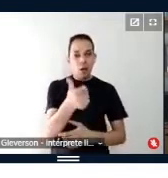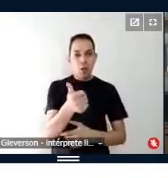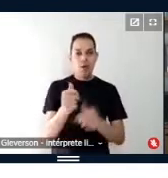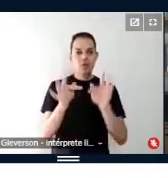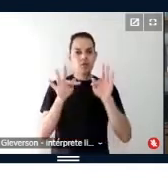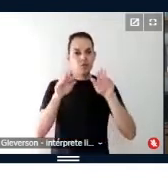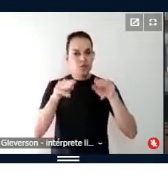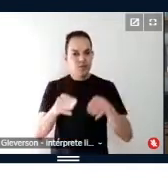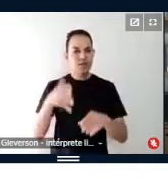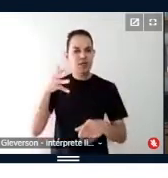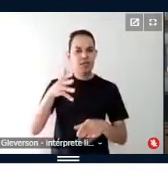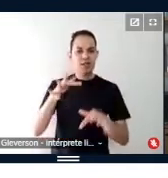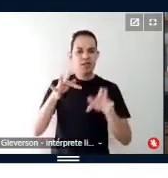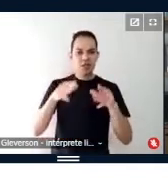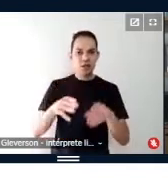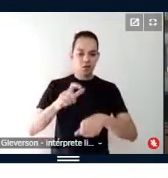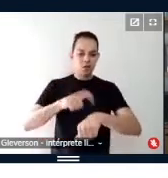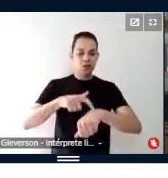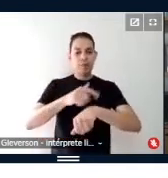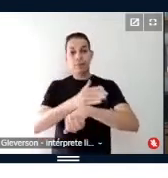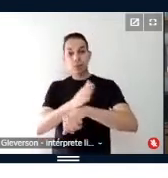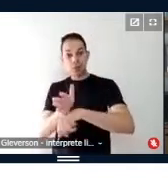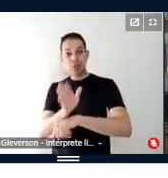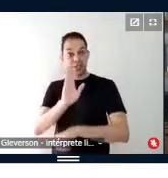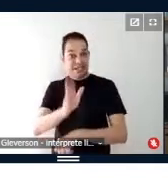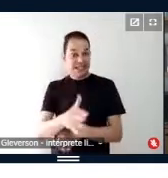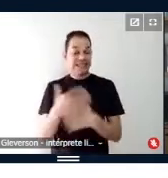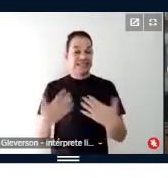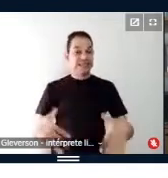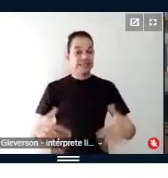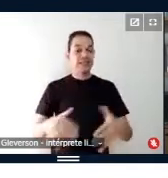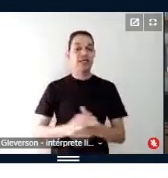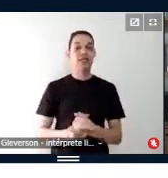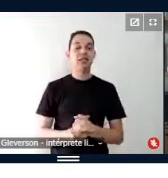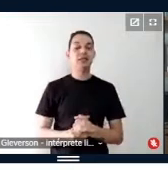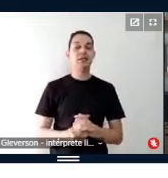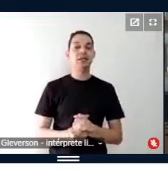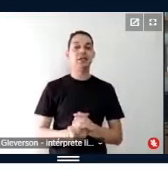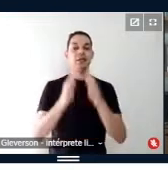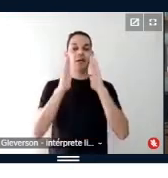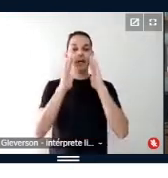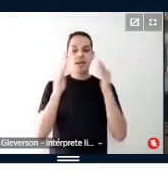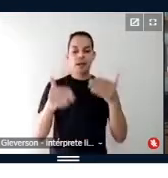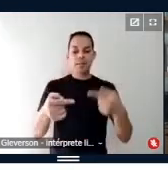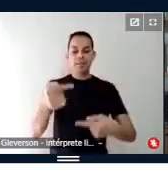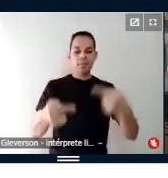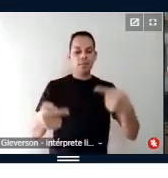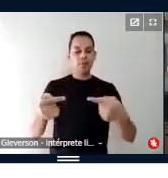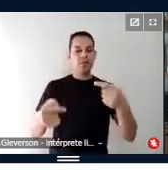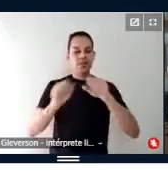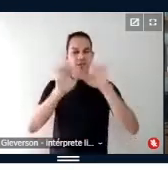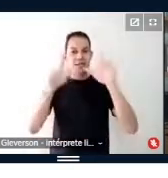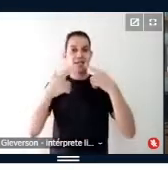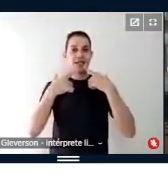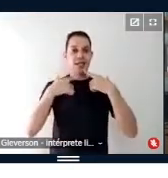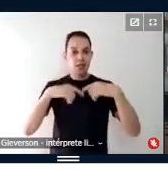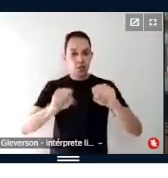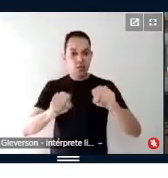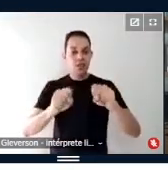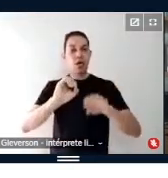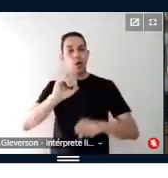já passei o tempo, primeiro, identificamos a ausência de políticas explícitas, sejam linguísticas ou de tradução e